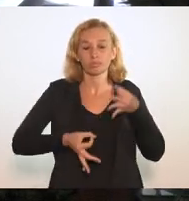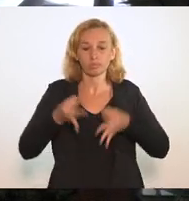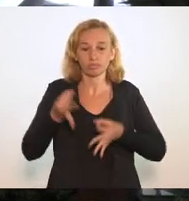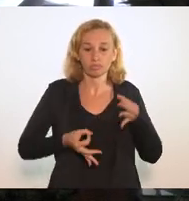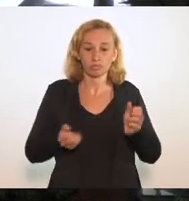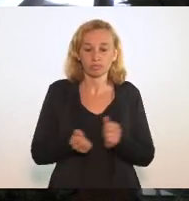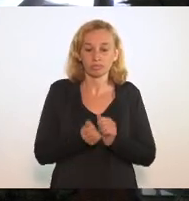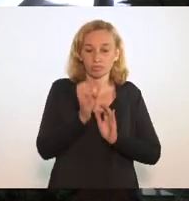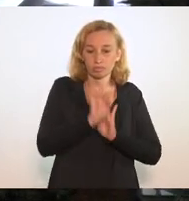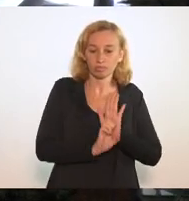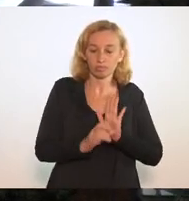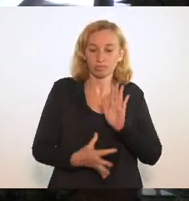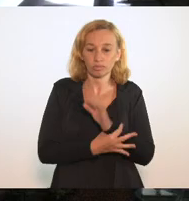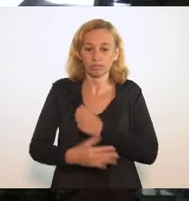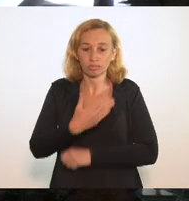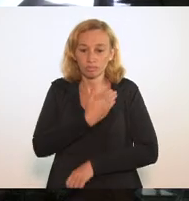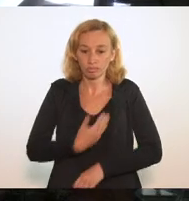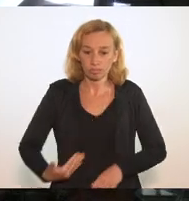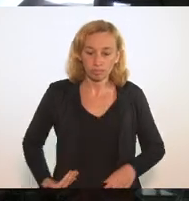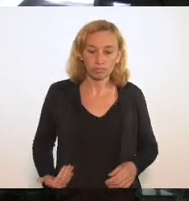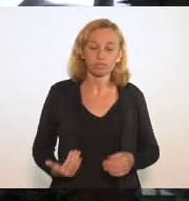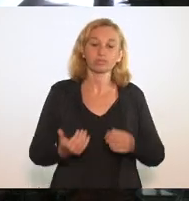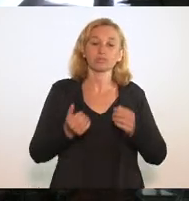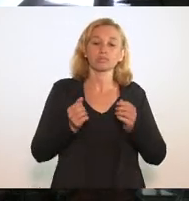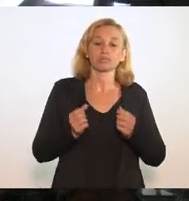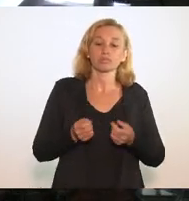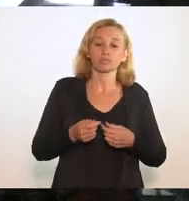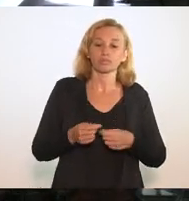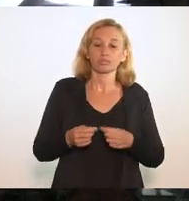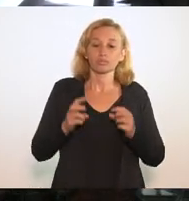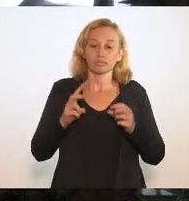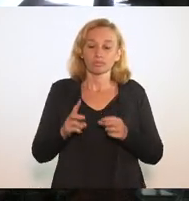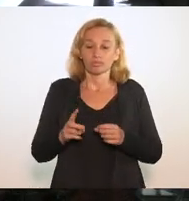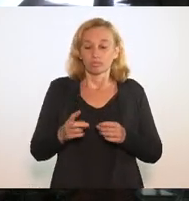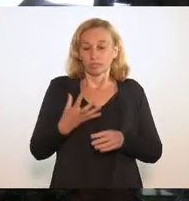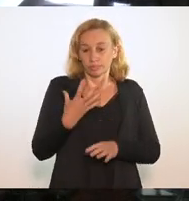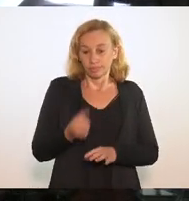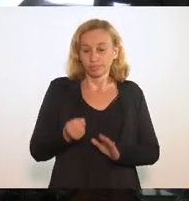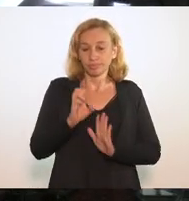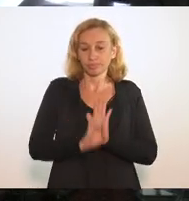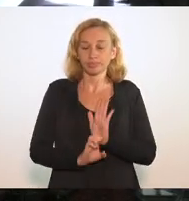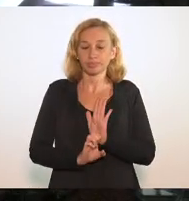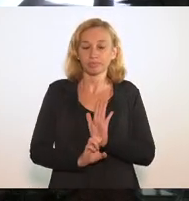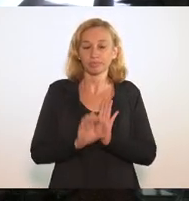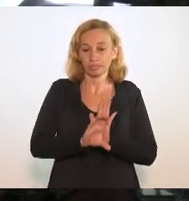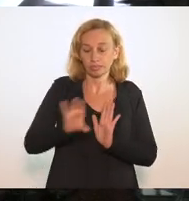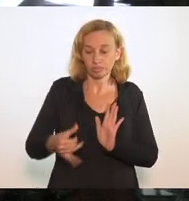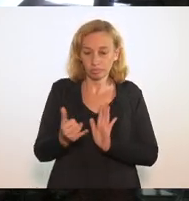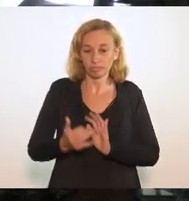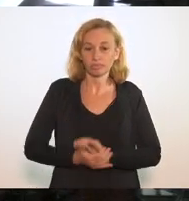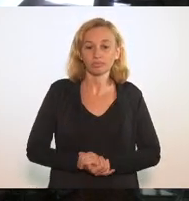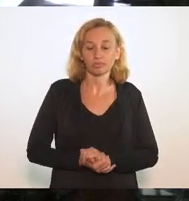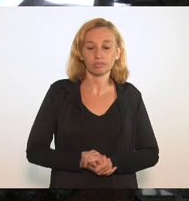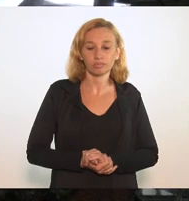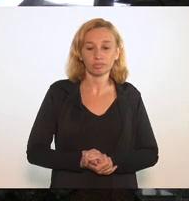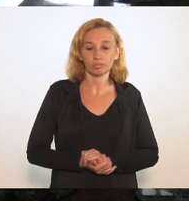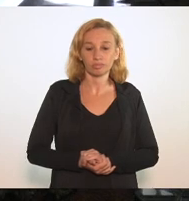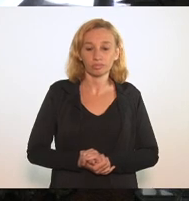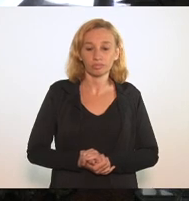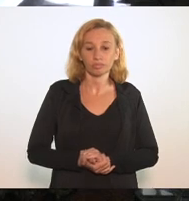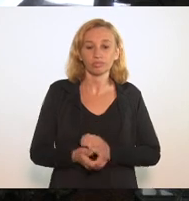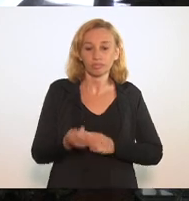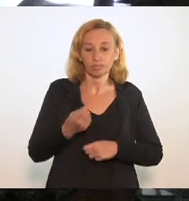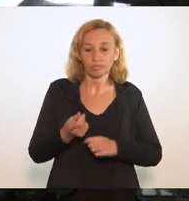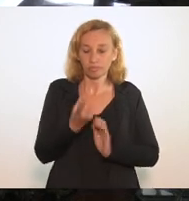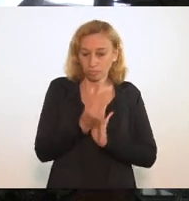com emenda. Segurança Pública e Assunto de Polícia, favorável com a emenda da CCJ. Defesa do Direito da Mulher, favorável com as emendas da CCJ. De